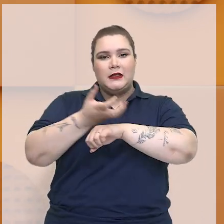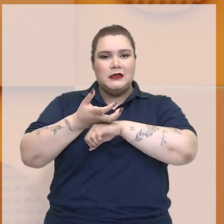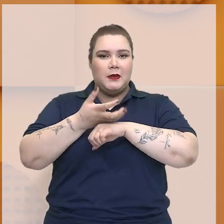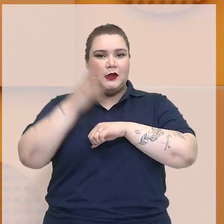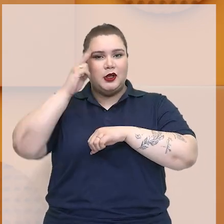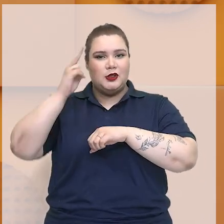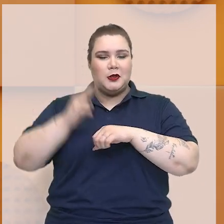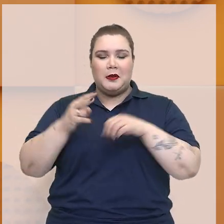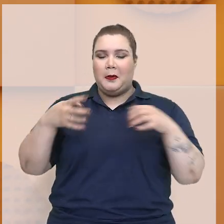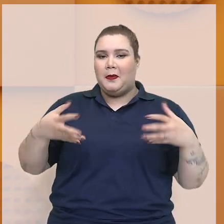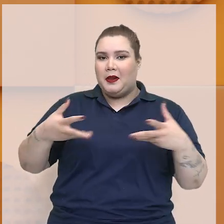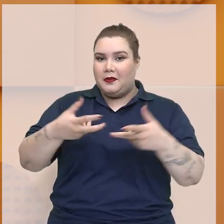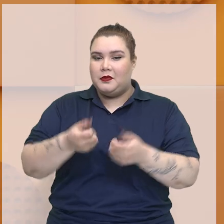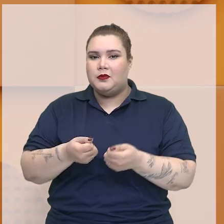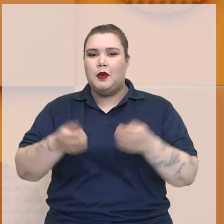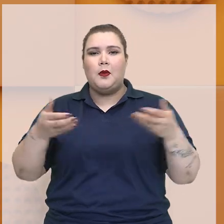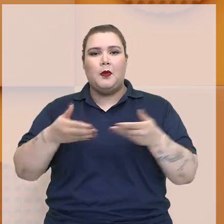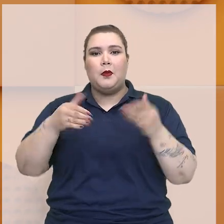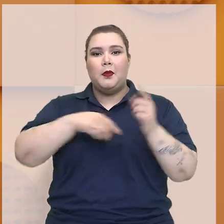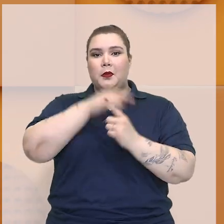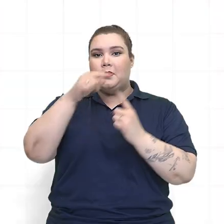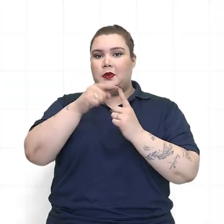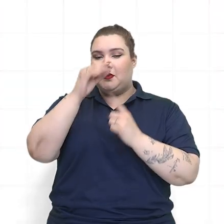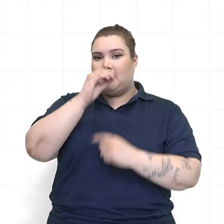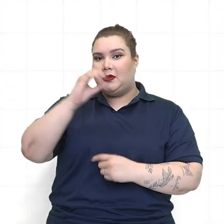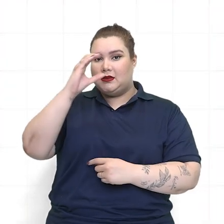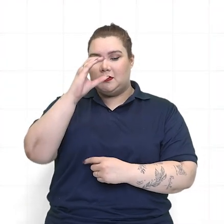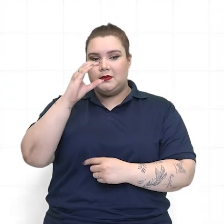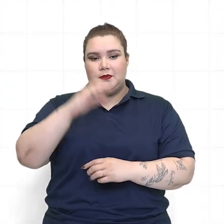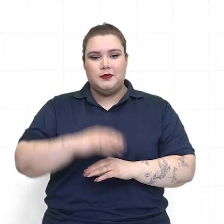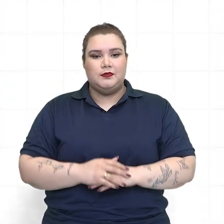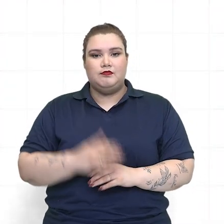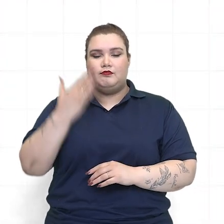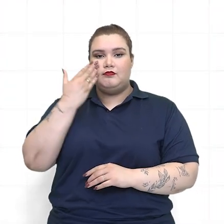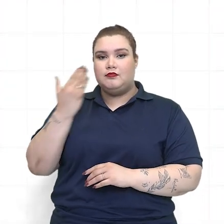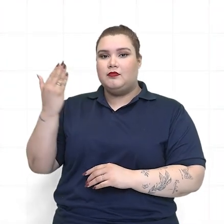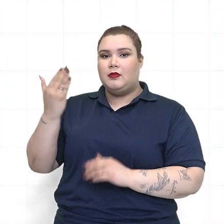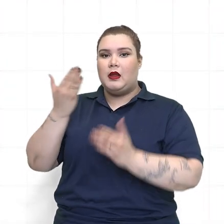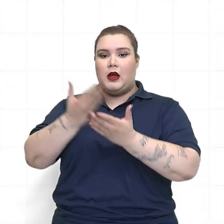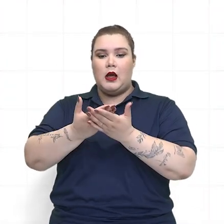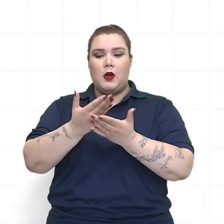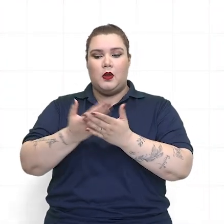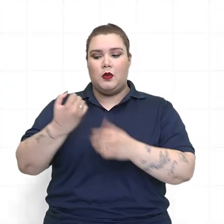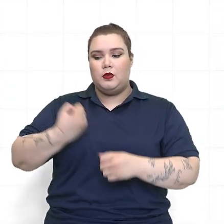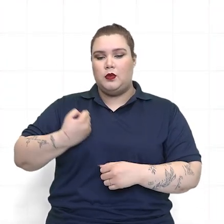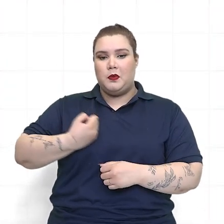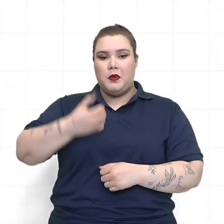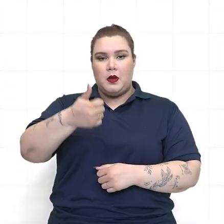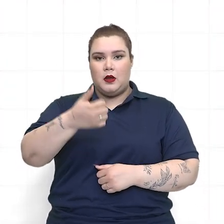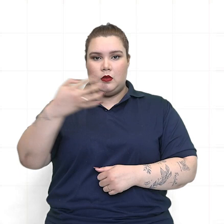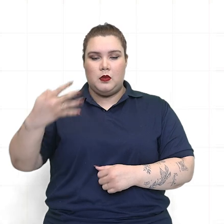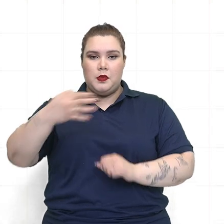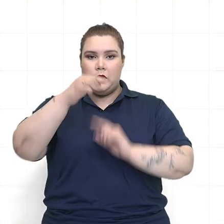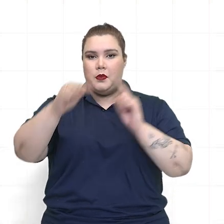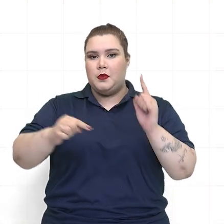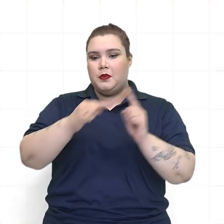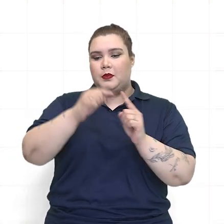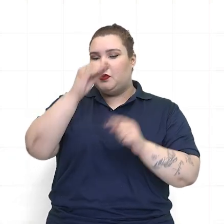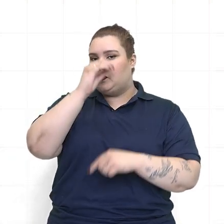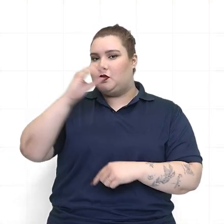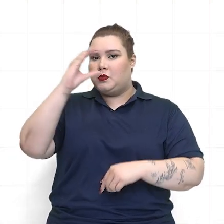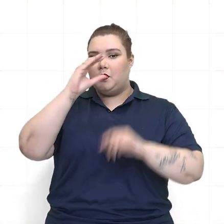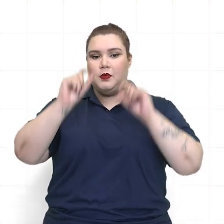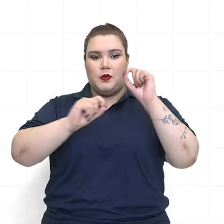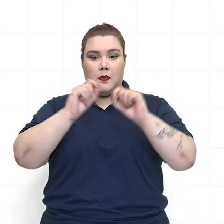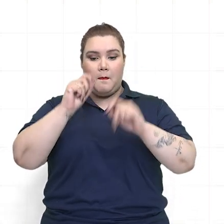de História. Vamos ao objeto de conhecimento. Aula de número 14, né? Objeto de conhecimento,